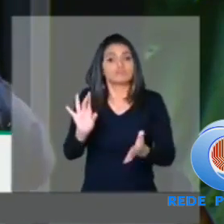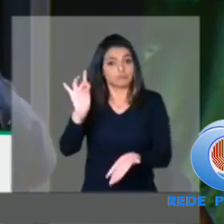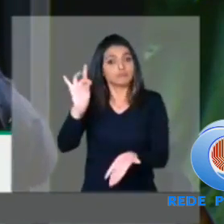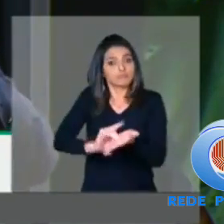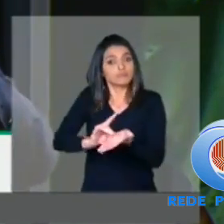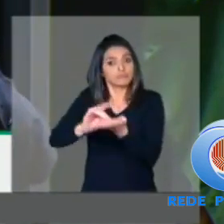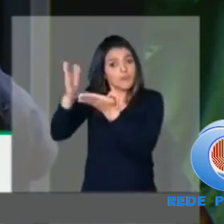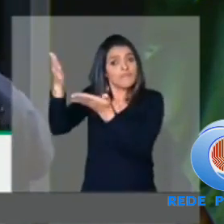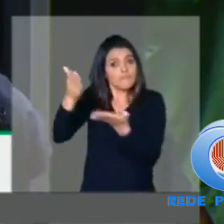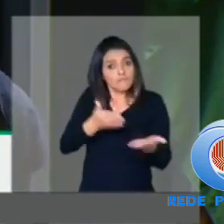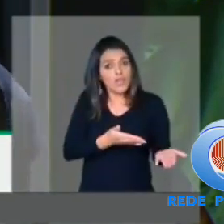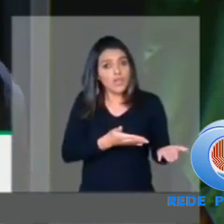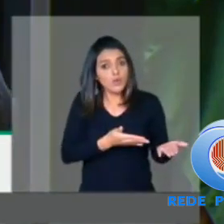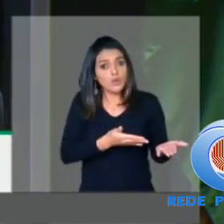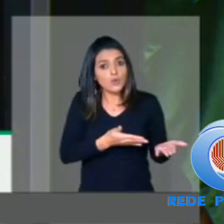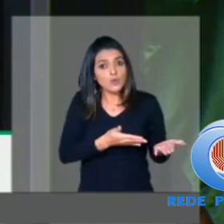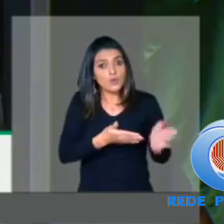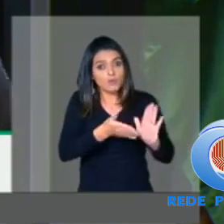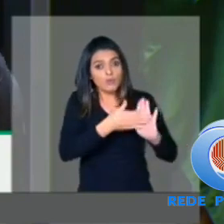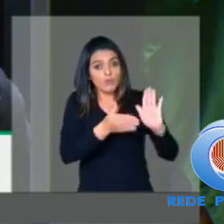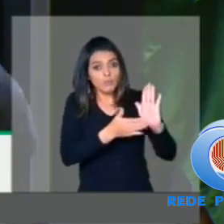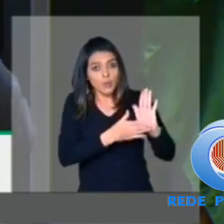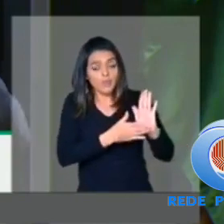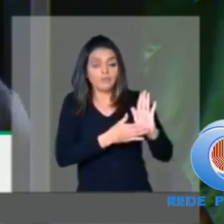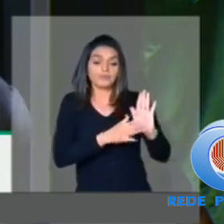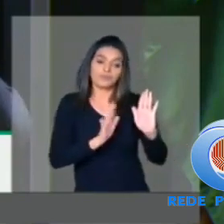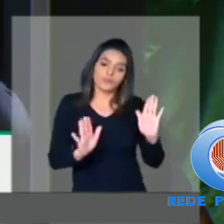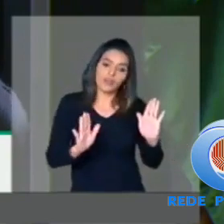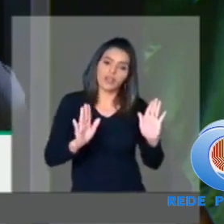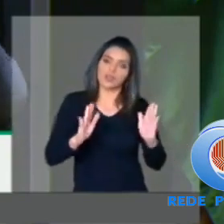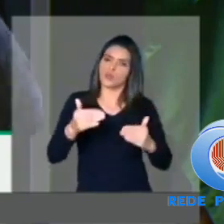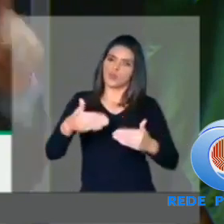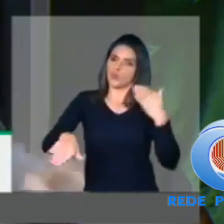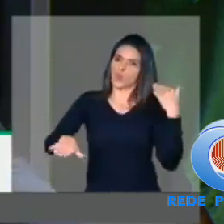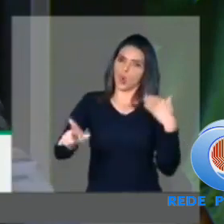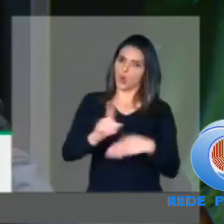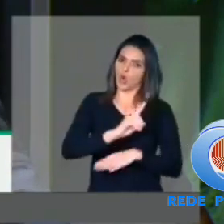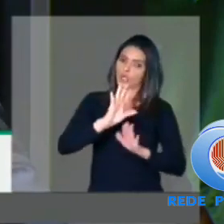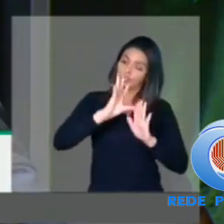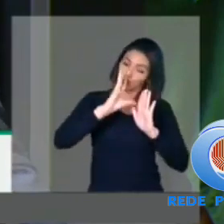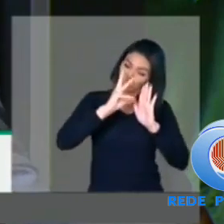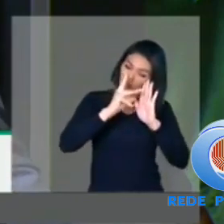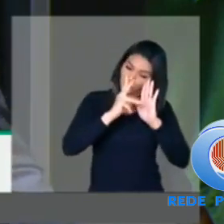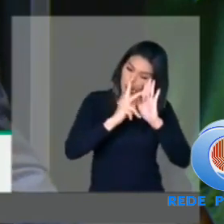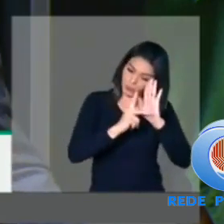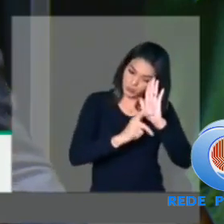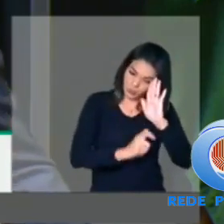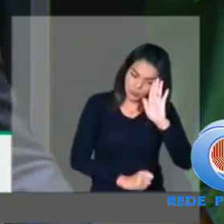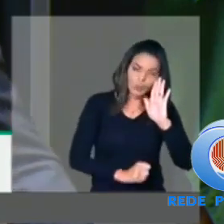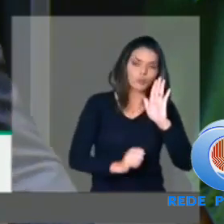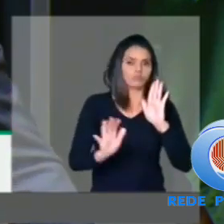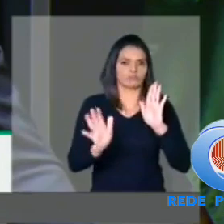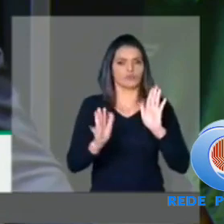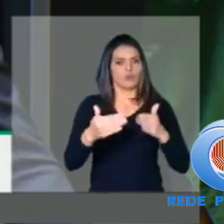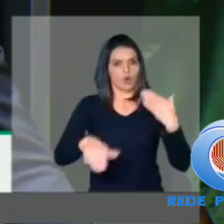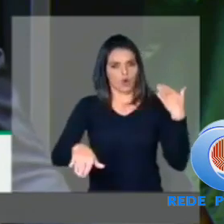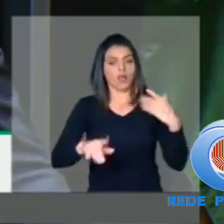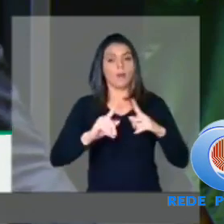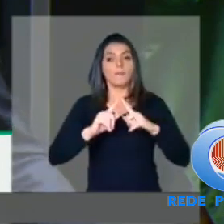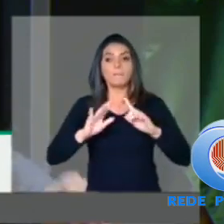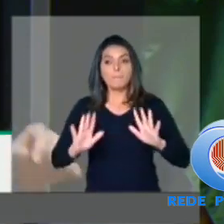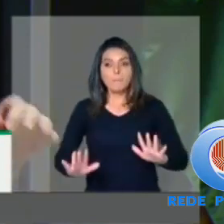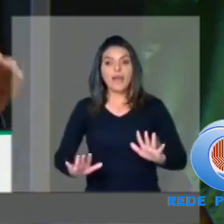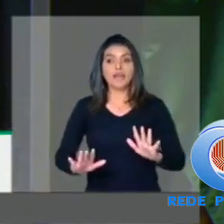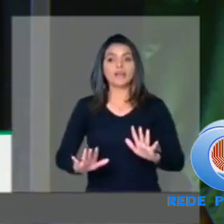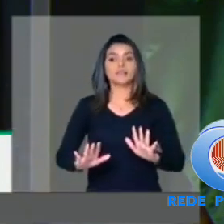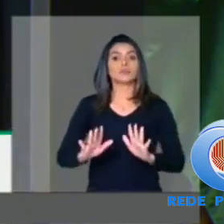veio. Ainda que possamos não concordar com a íntegra do projeto, o anteprojeto de